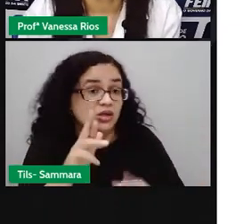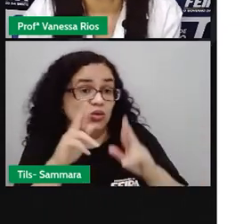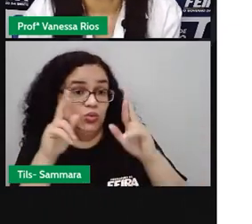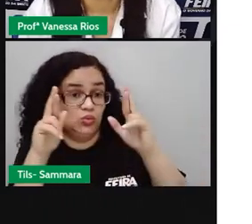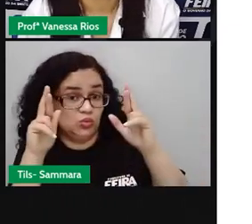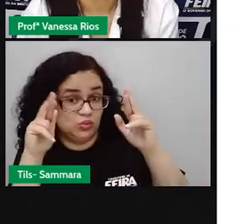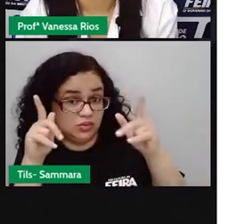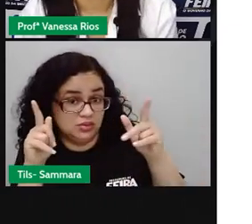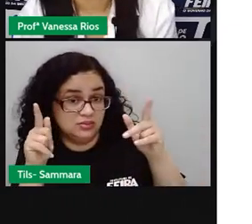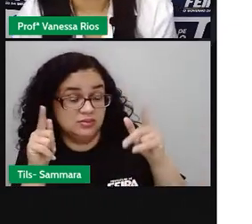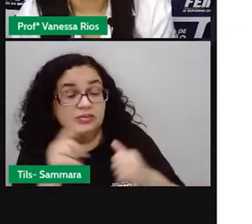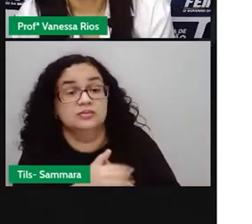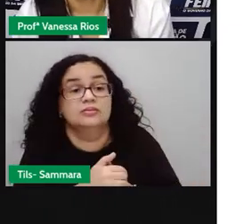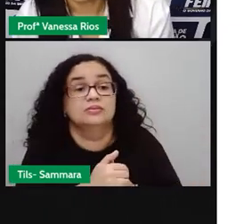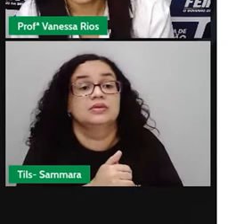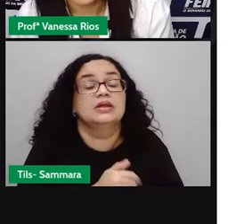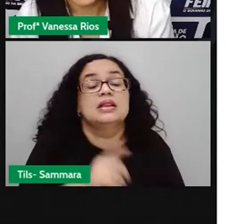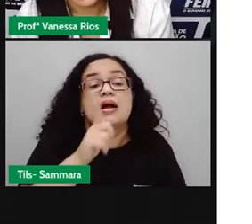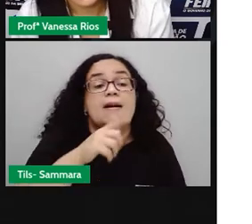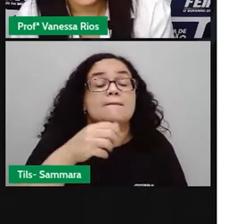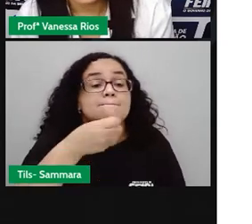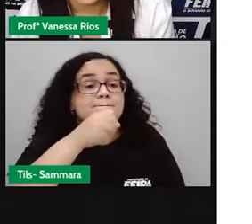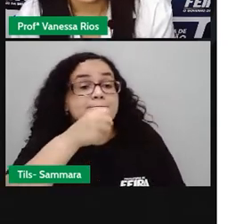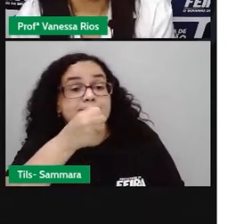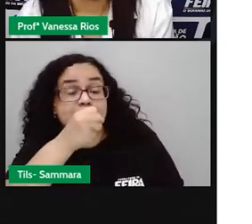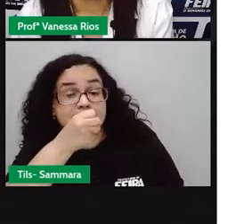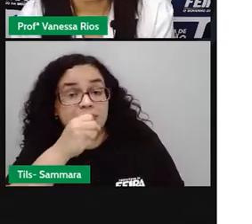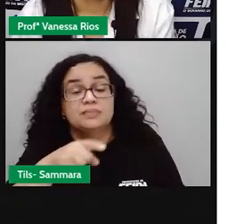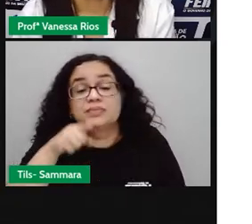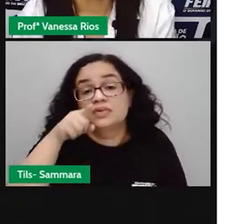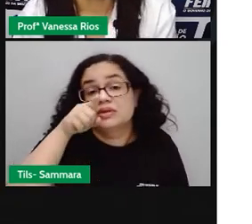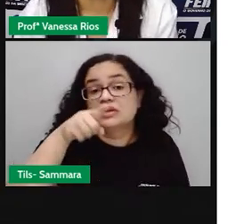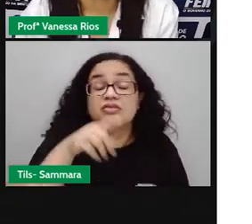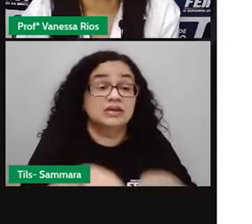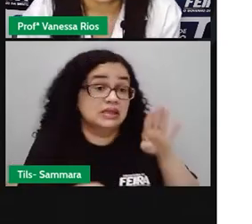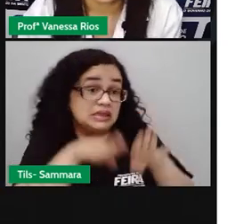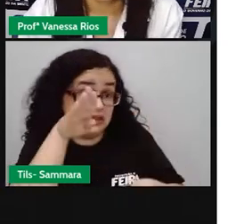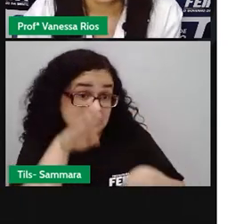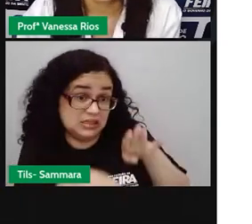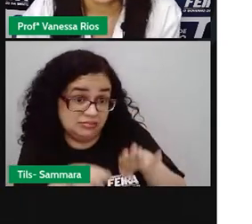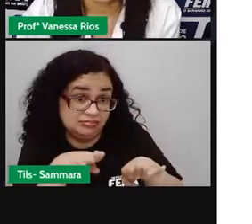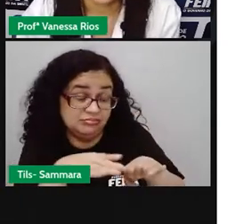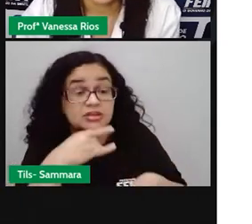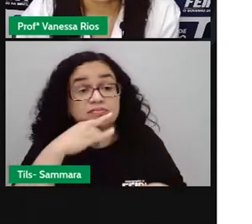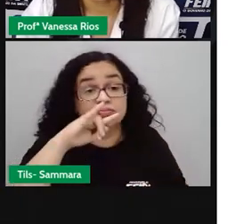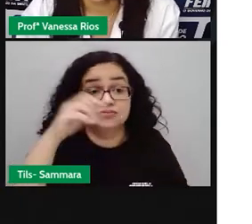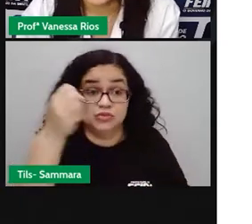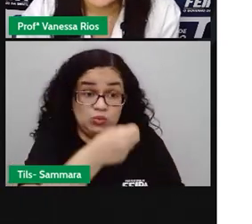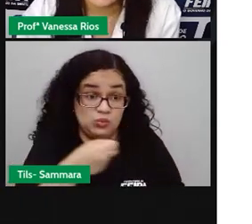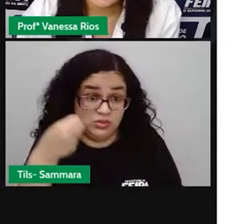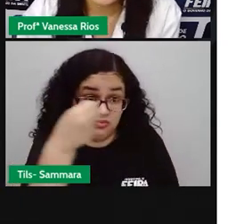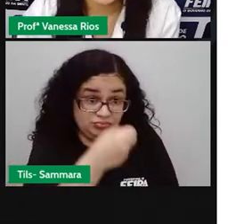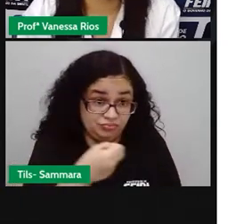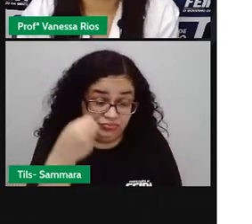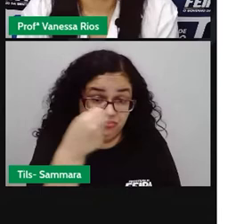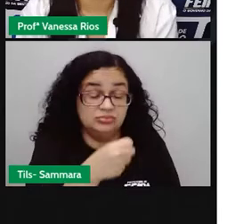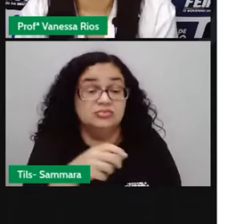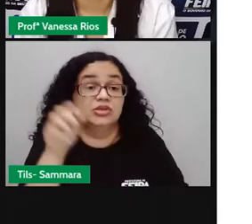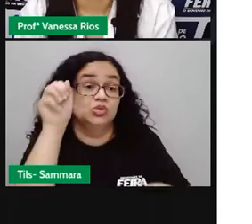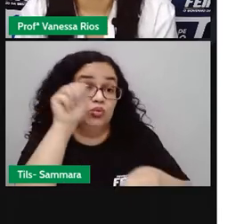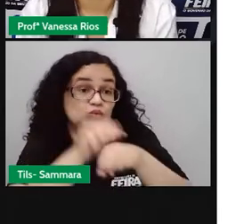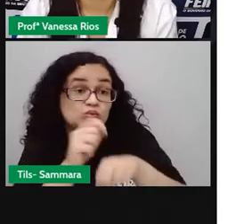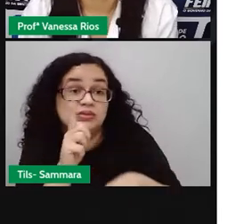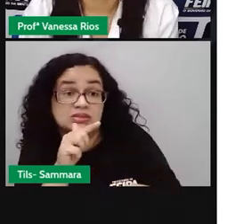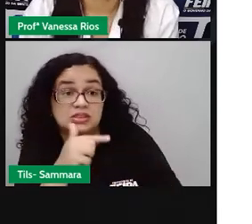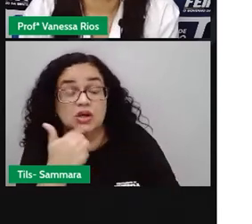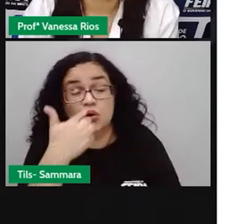diferente da densidade da bebida. E aí isso vai influenciar no comportamento do gelo, né? Que já é aí